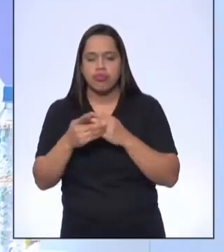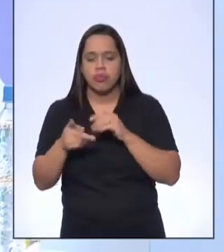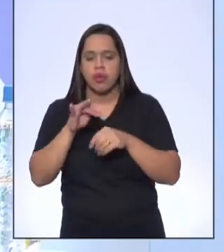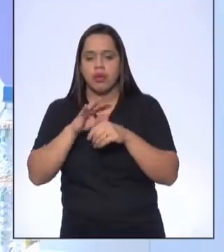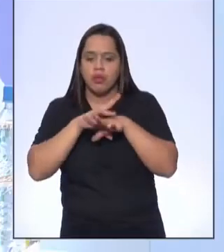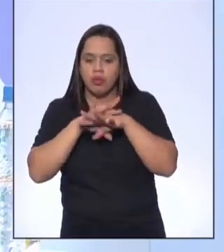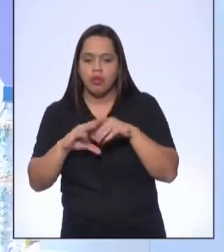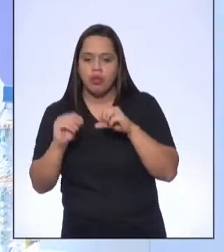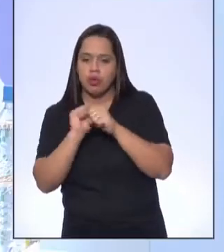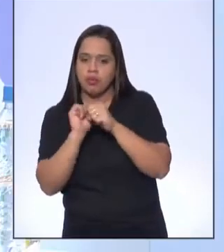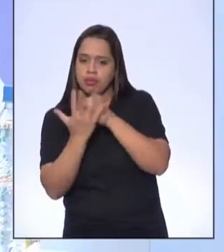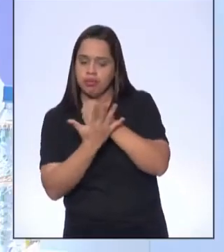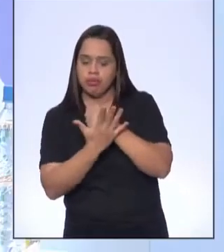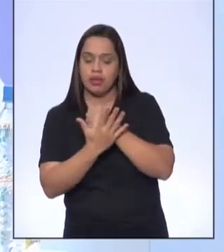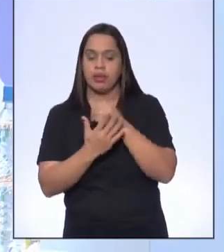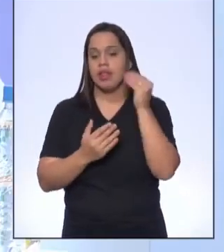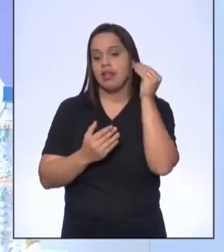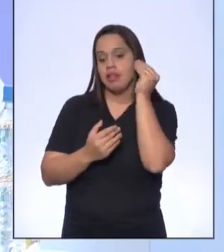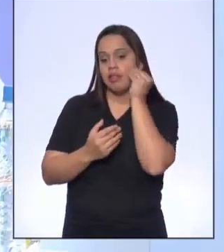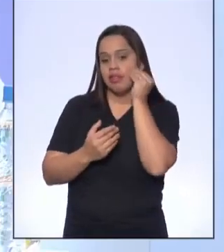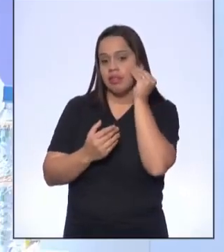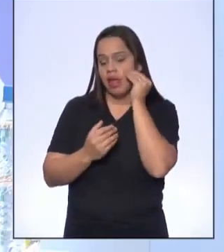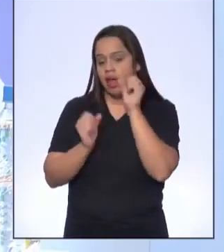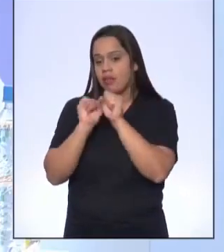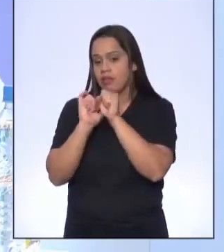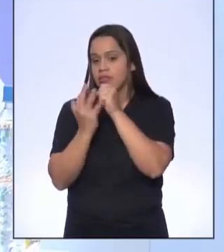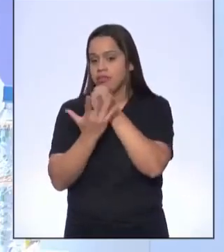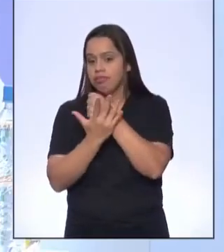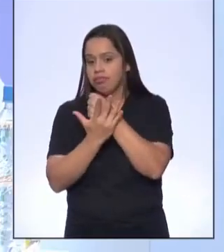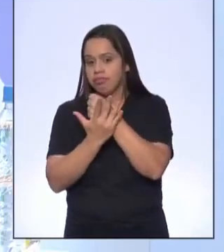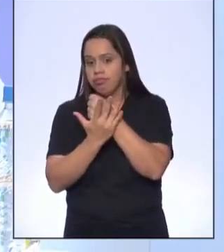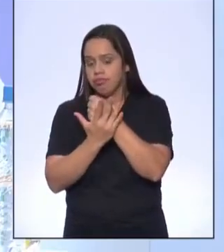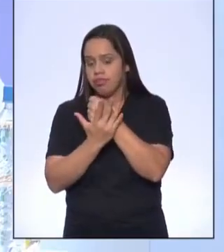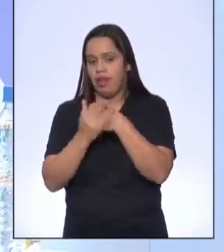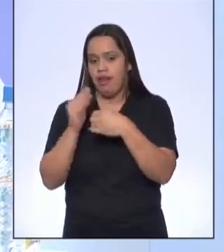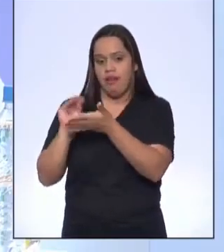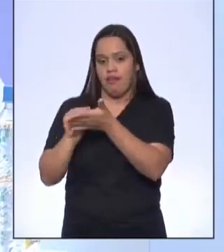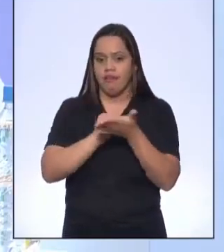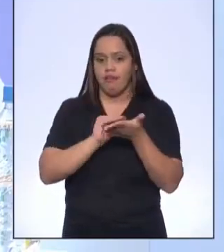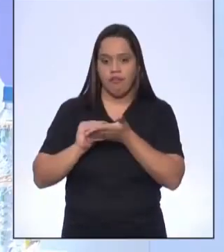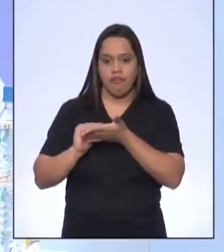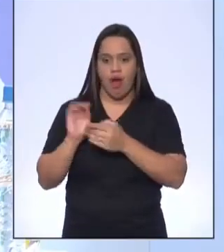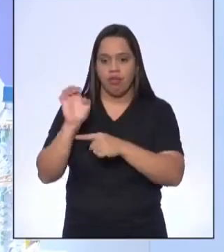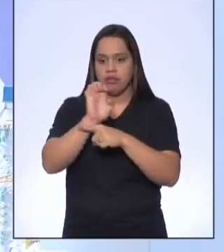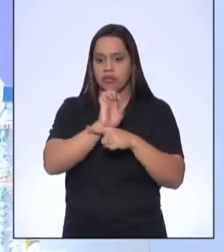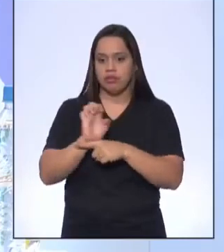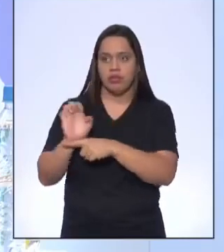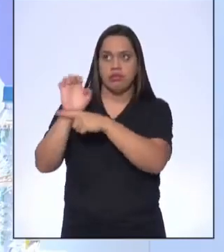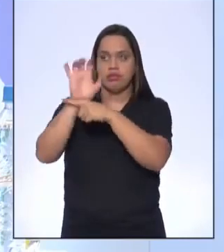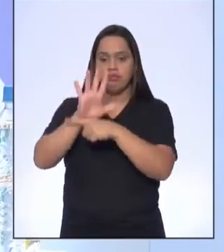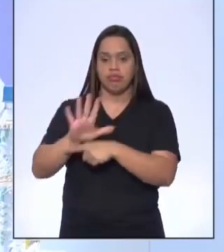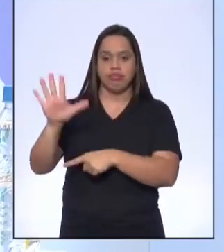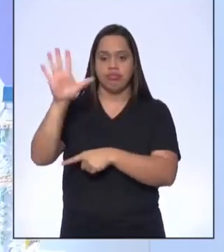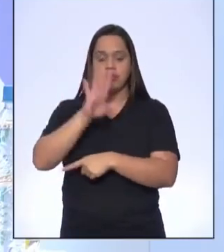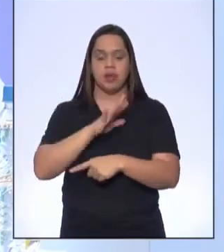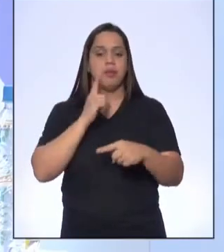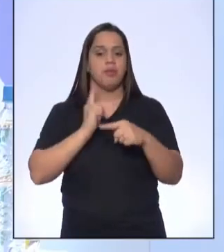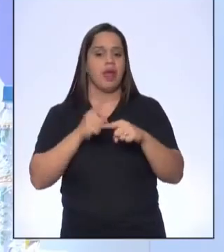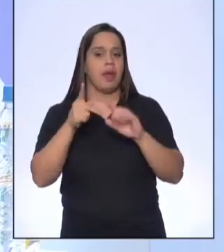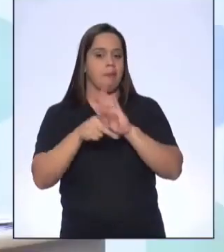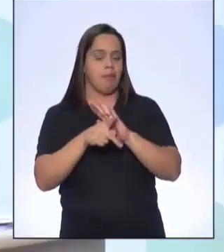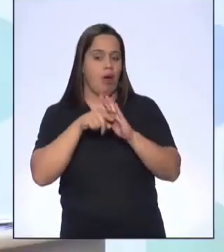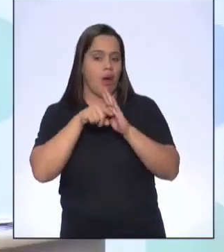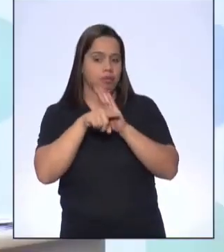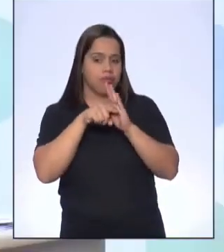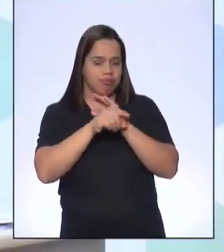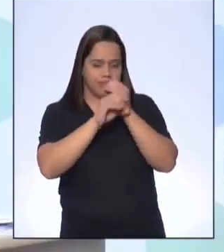Outra legenda, teste para a Covid está em falta em vários estados. Exatamente, Olha porque na realidade é o só. exame, teste Exatamente. é